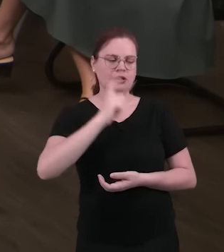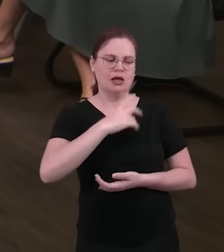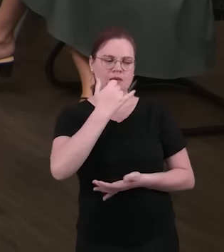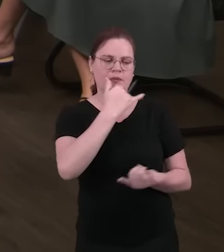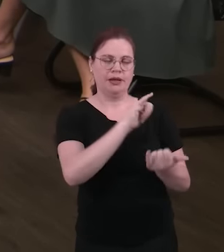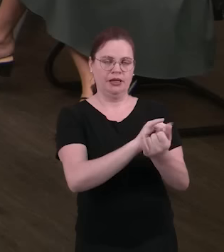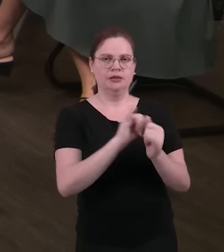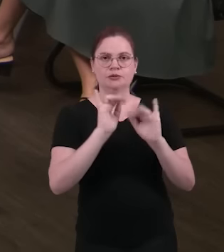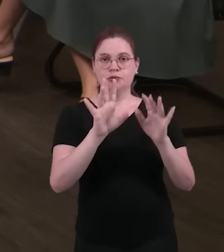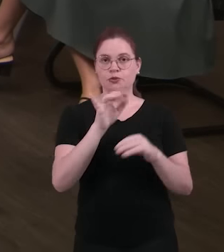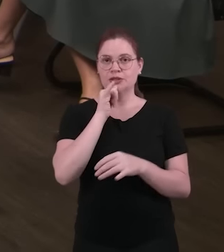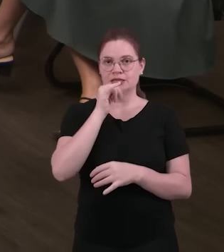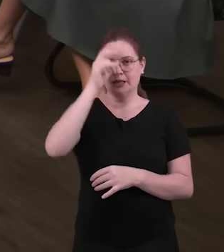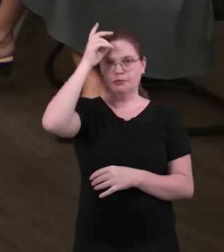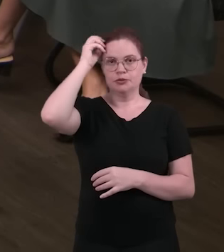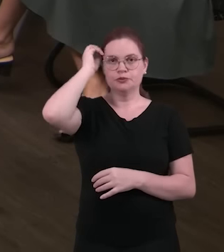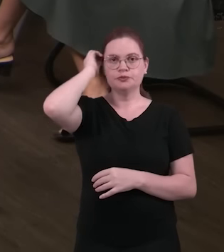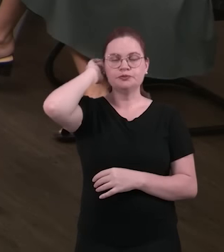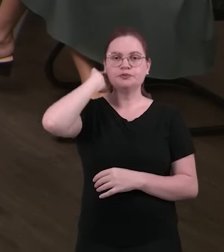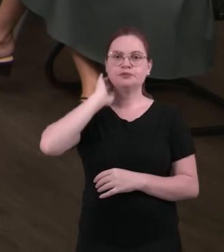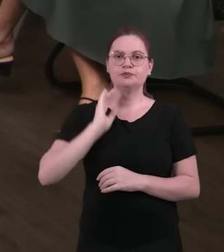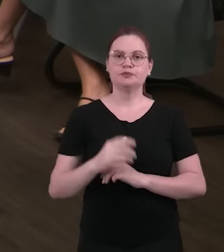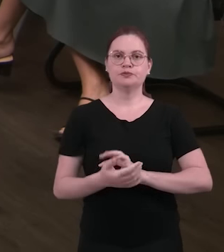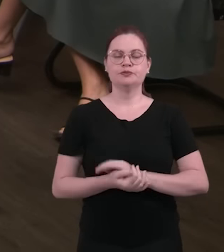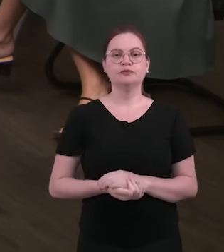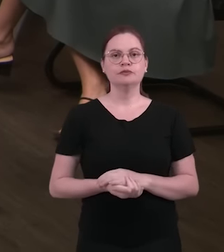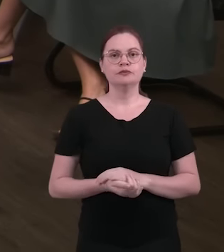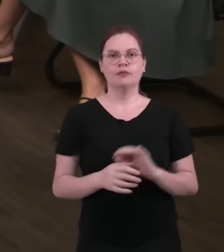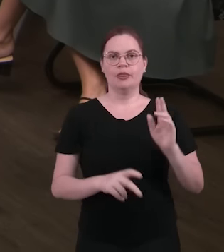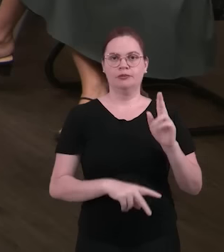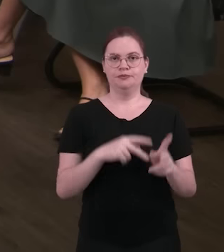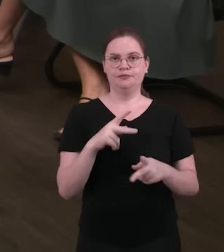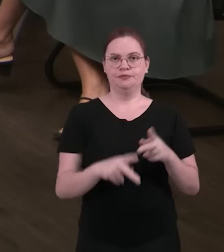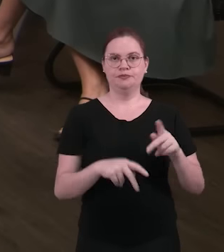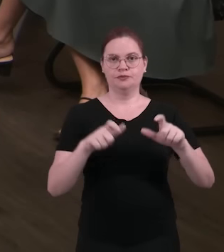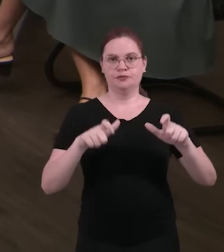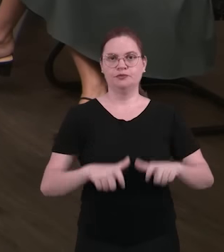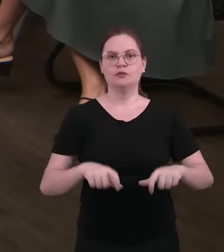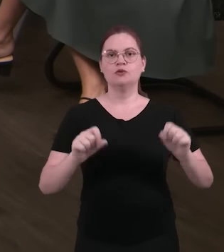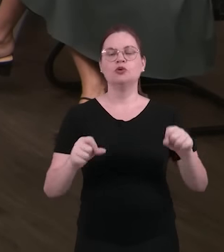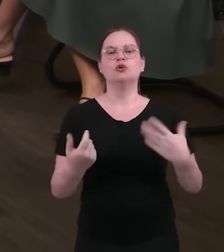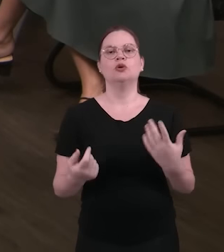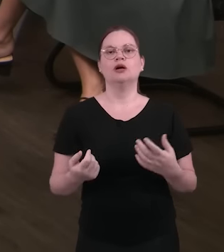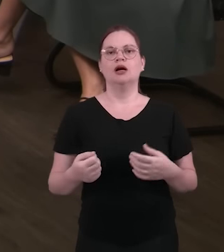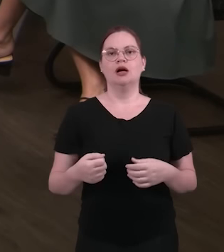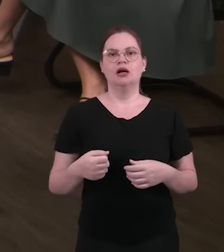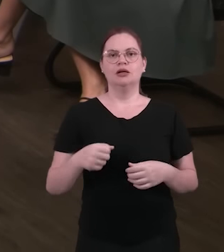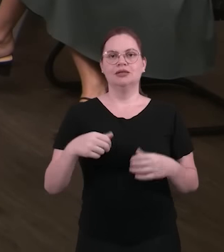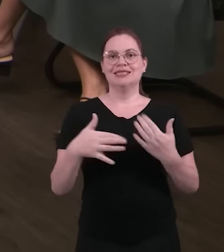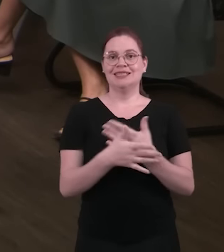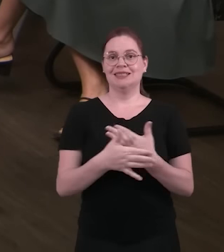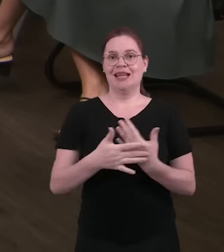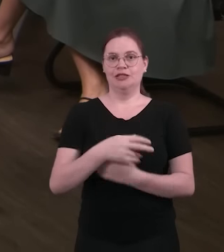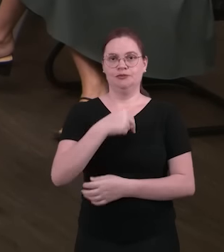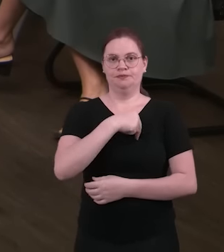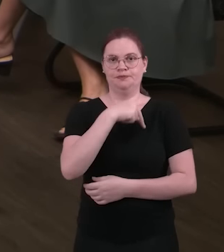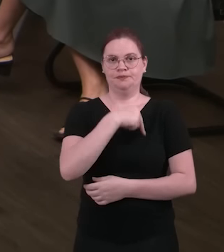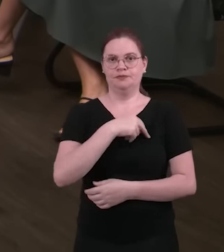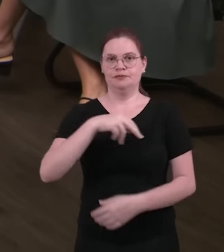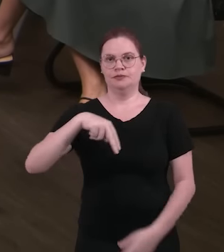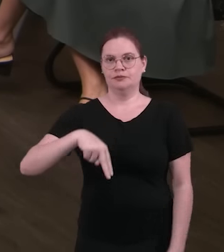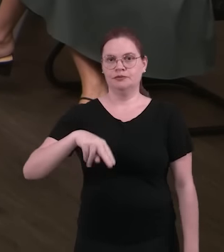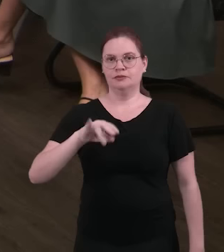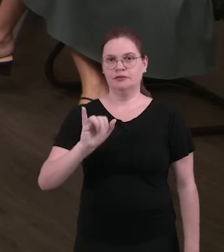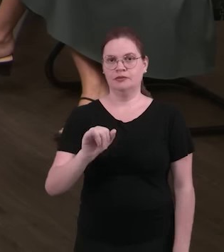como exemplo na palavra que ele é claro. O povo da cidade de Nínive. Era uma cidade grande para